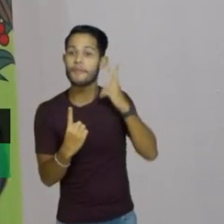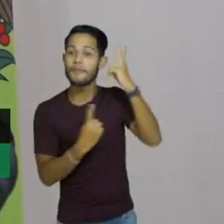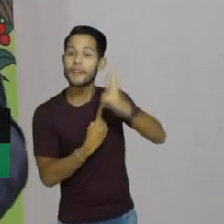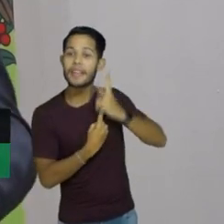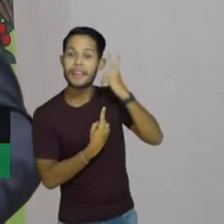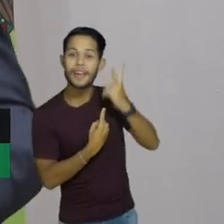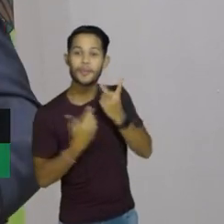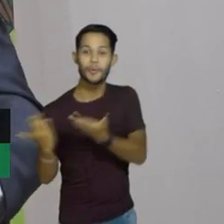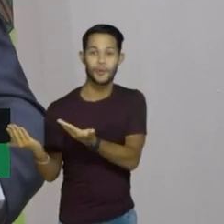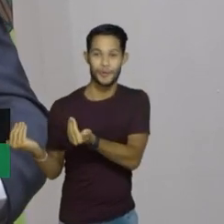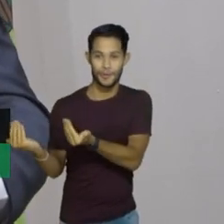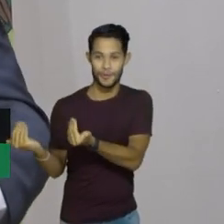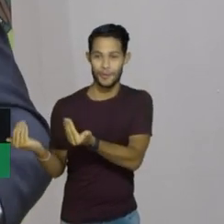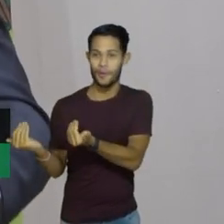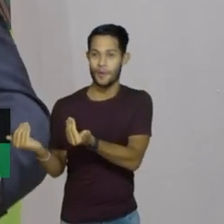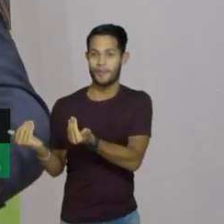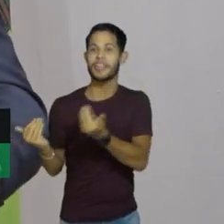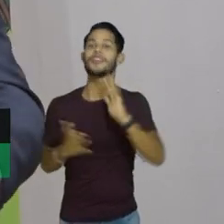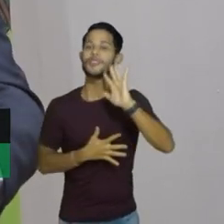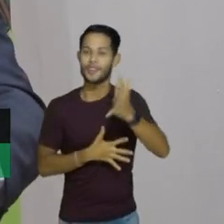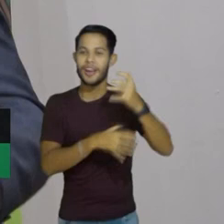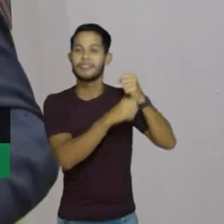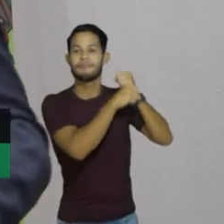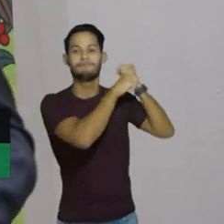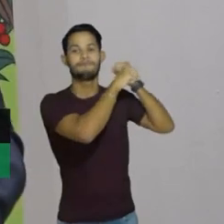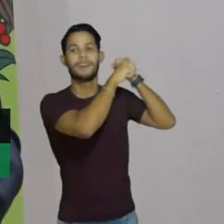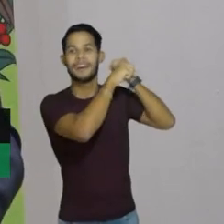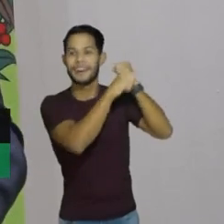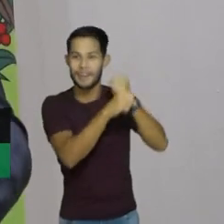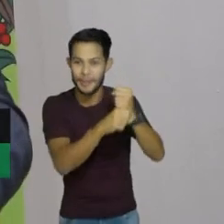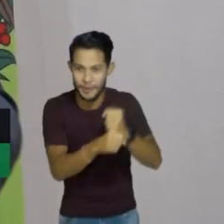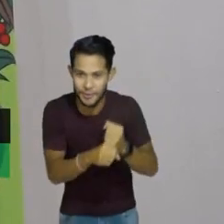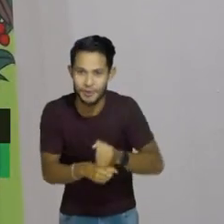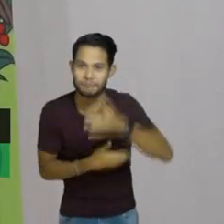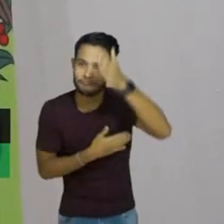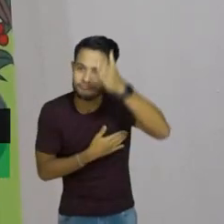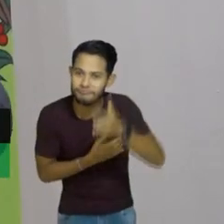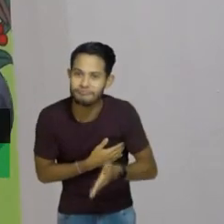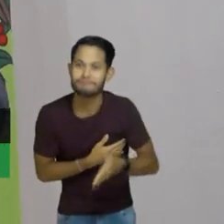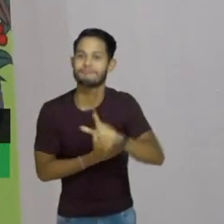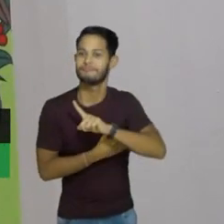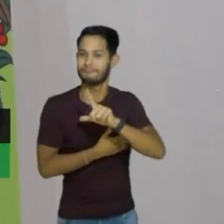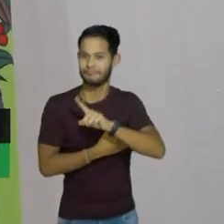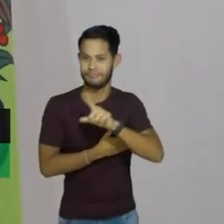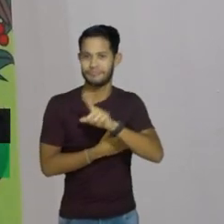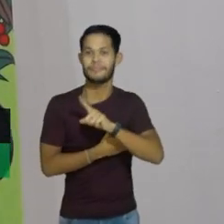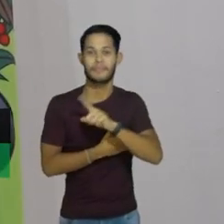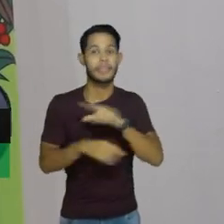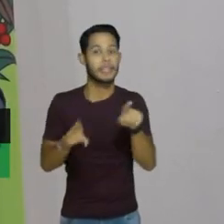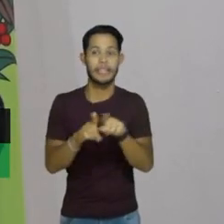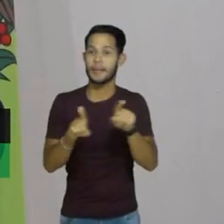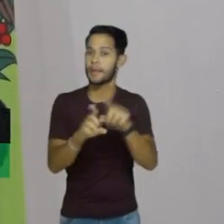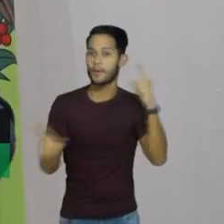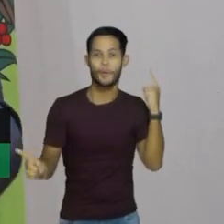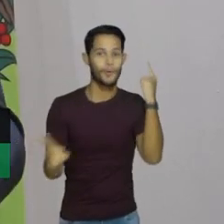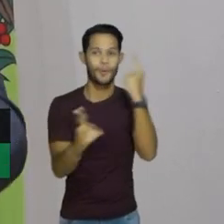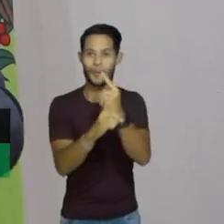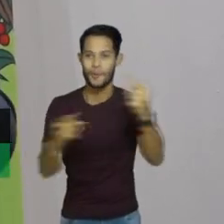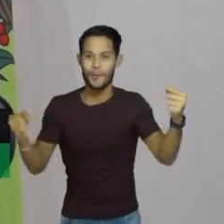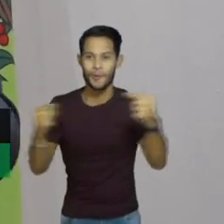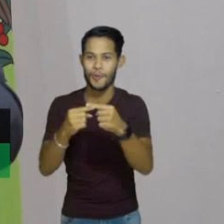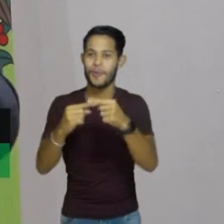ao longo de muitos anos, traz todos os anos para a Assembleia Legislativa e vai ao encontro das câmaras mirins nas regiões do